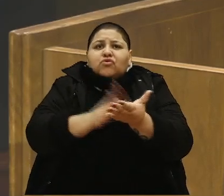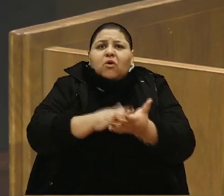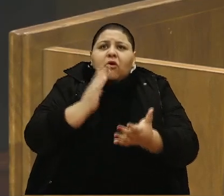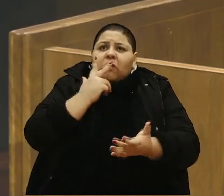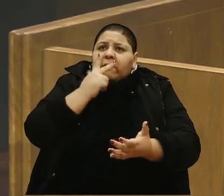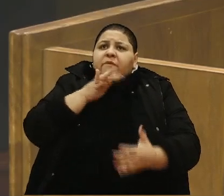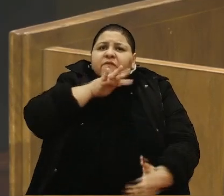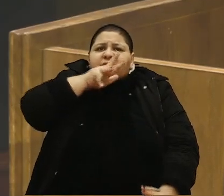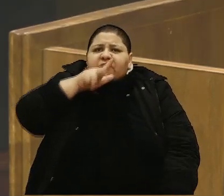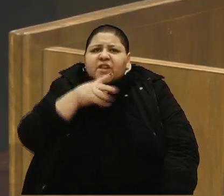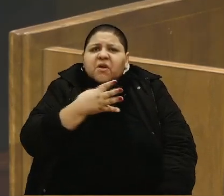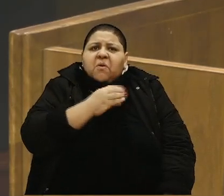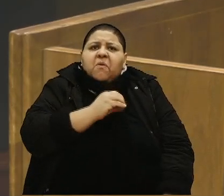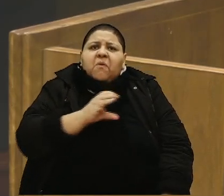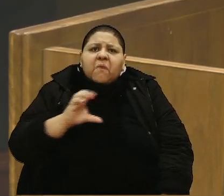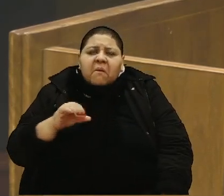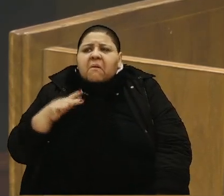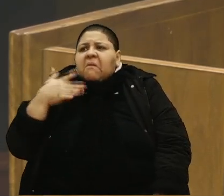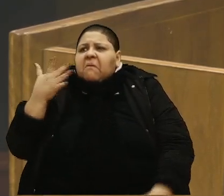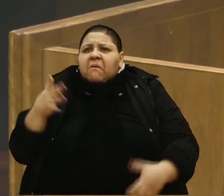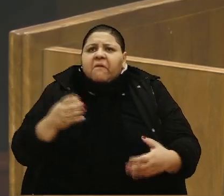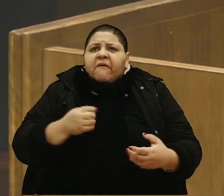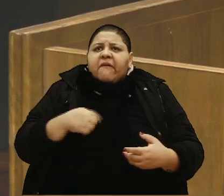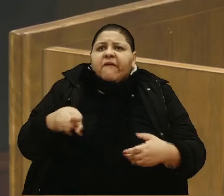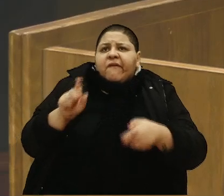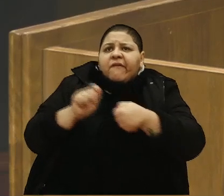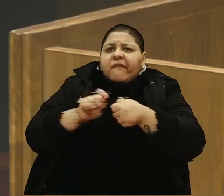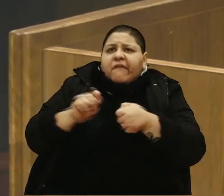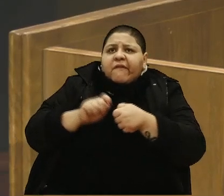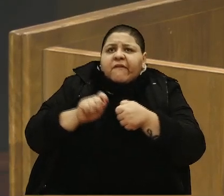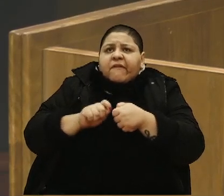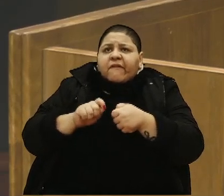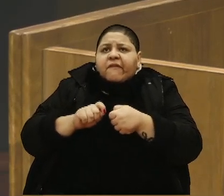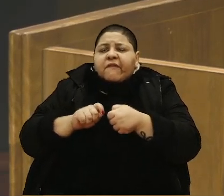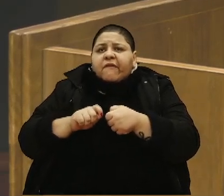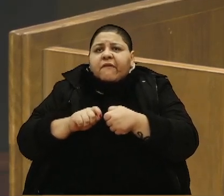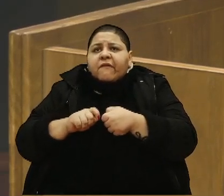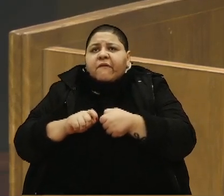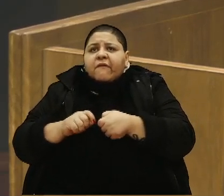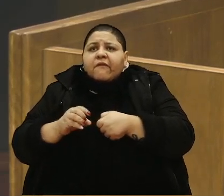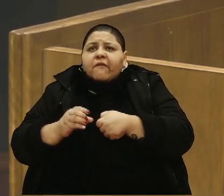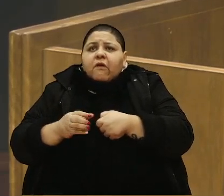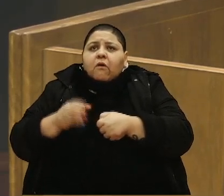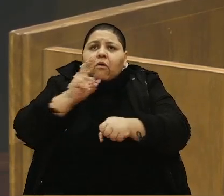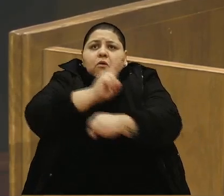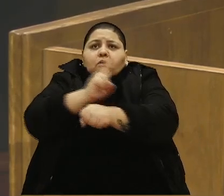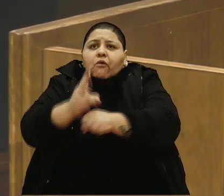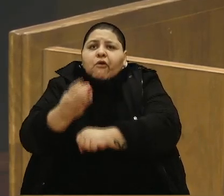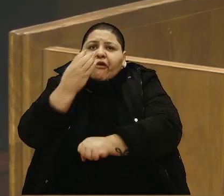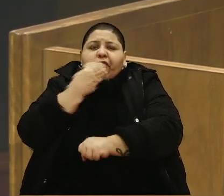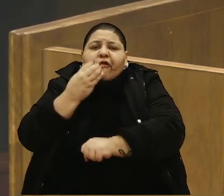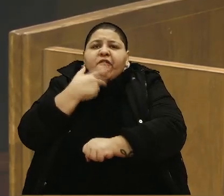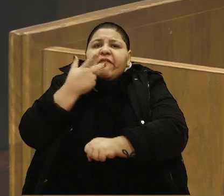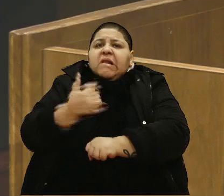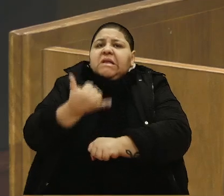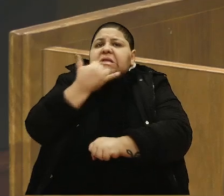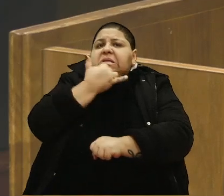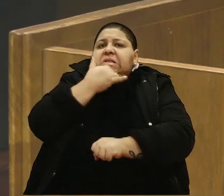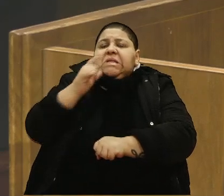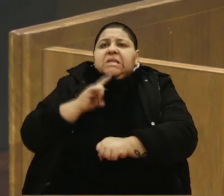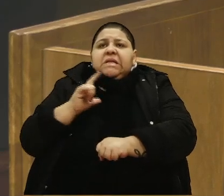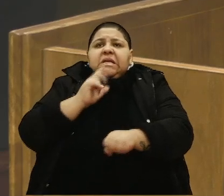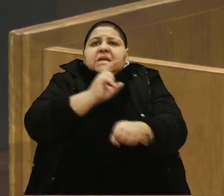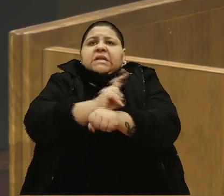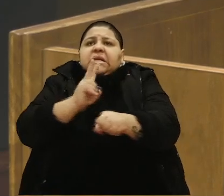a 409, não sei mais o quê, ou quando a gente fala de implementar o Patrulha Pet, ficam dando desculpinha, dizendo que tem que cuidar de praça,